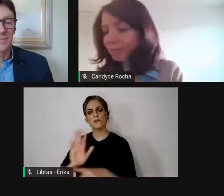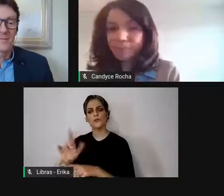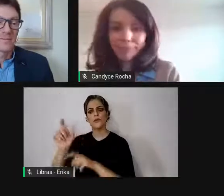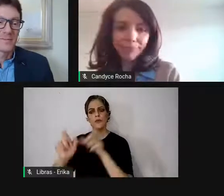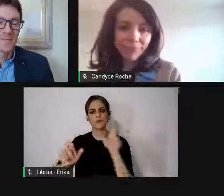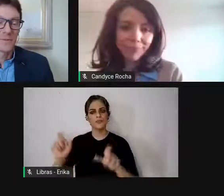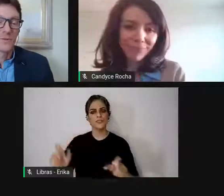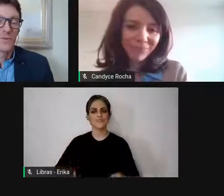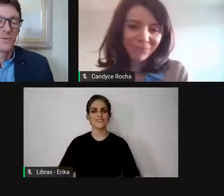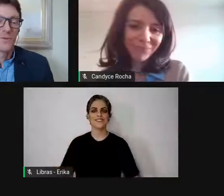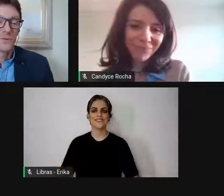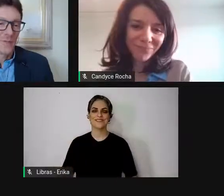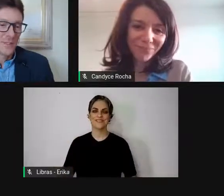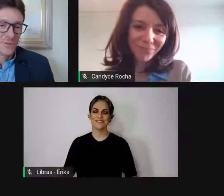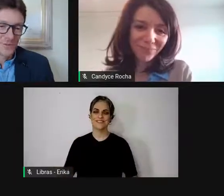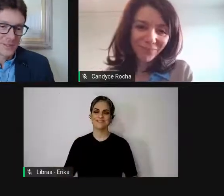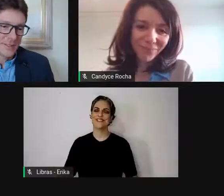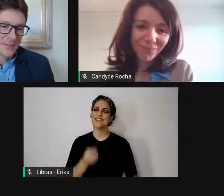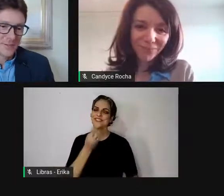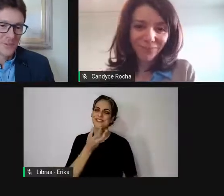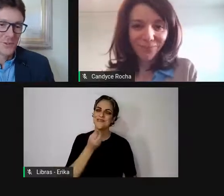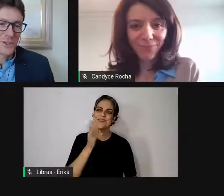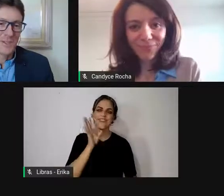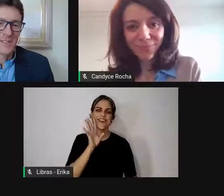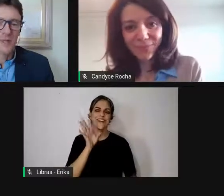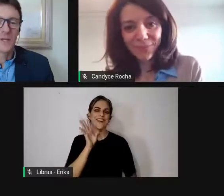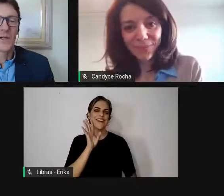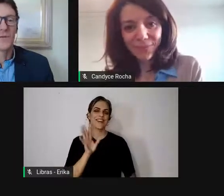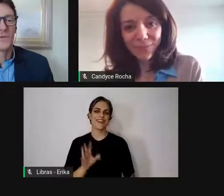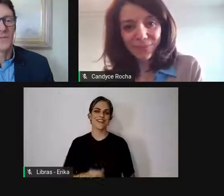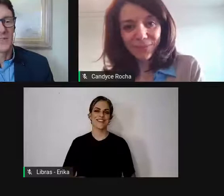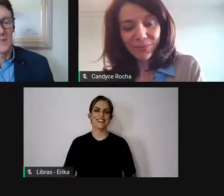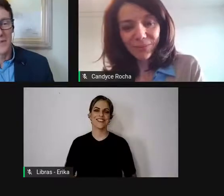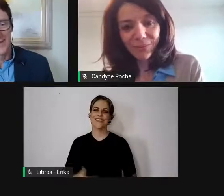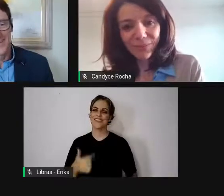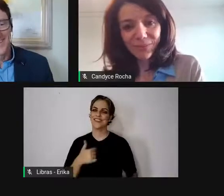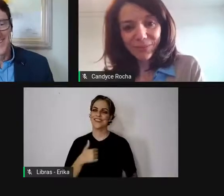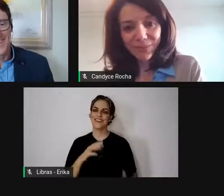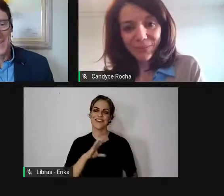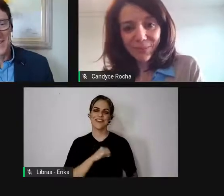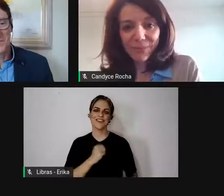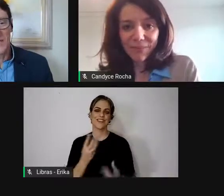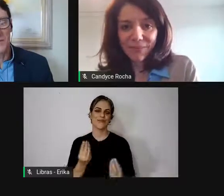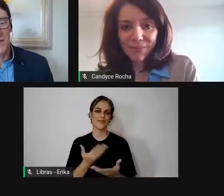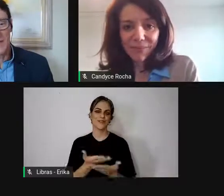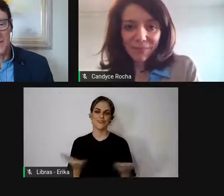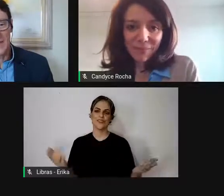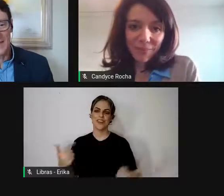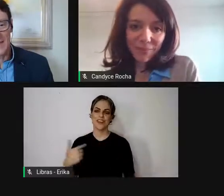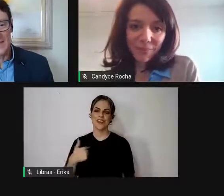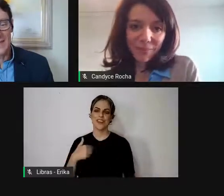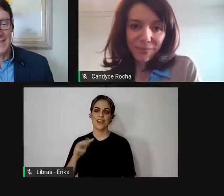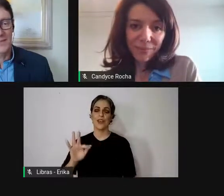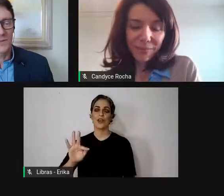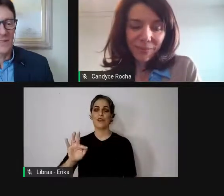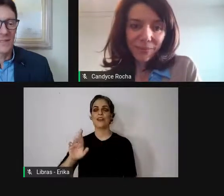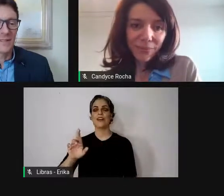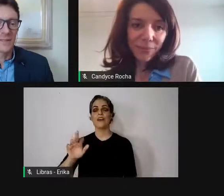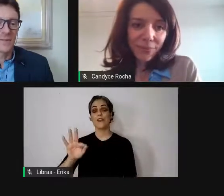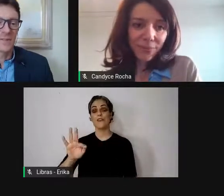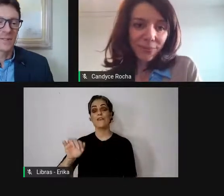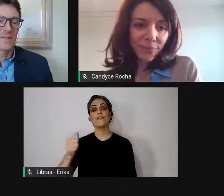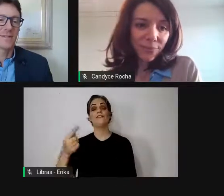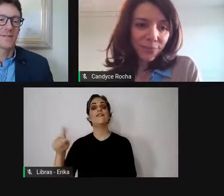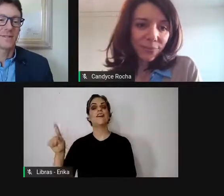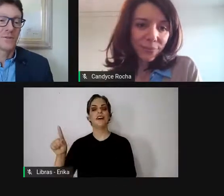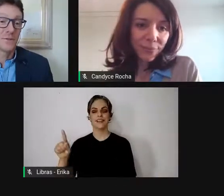olha, eu sou muito fã de vocês. Eu não tinha a menor dúvida de que esse bate-papo ia ser